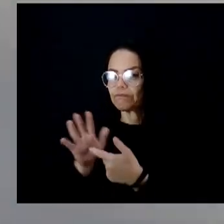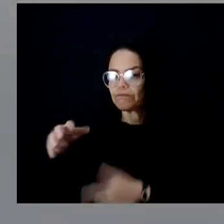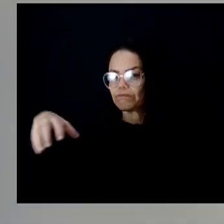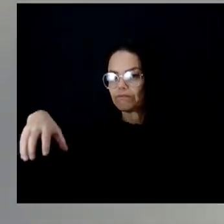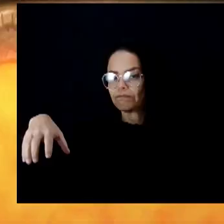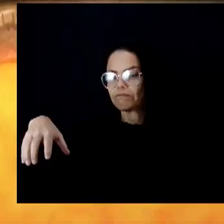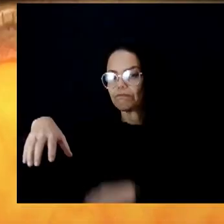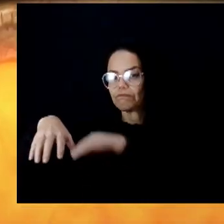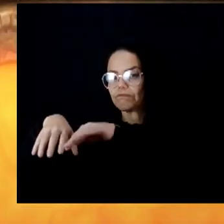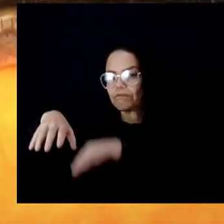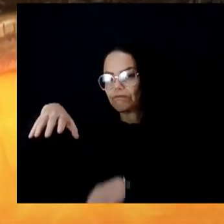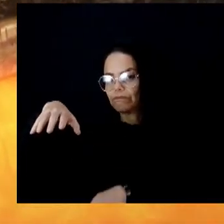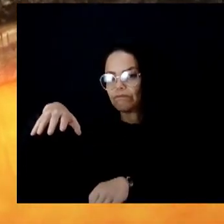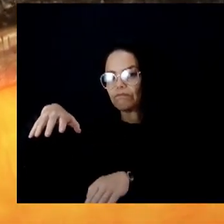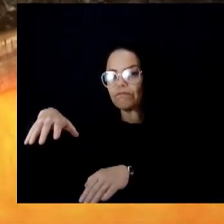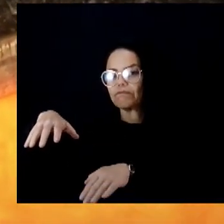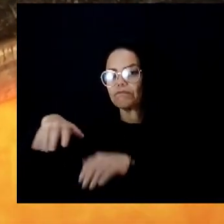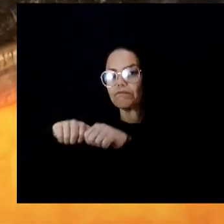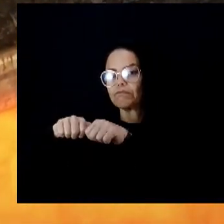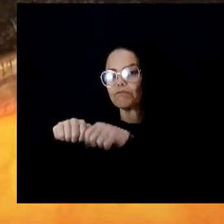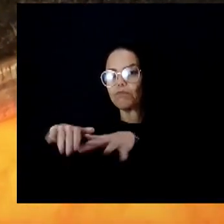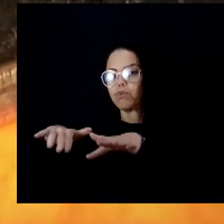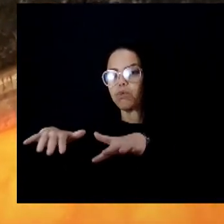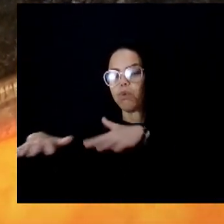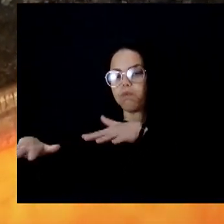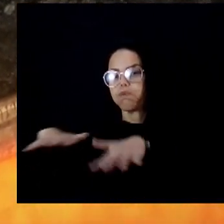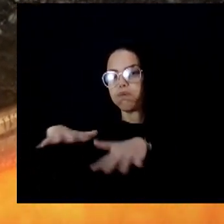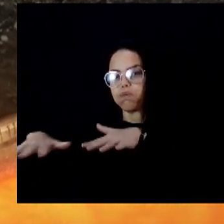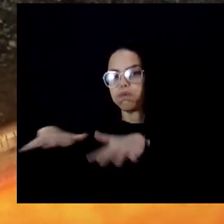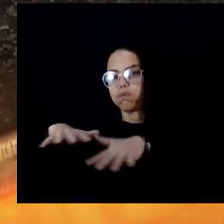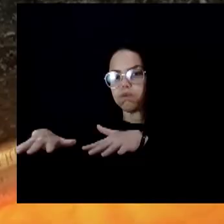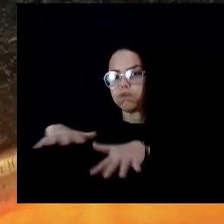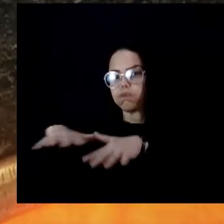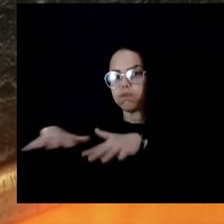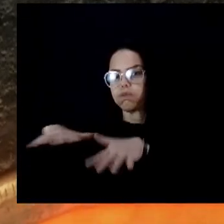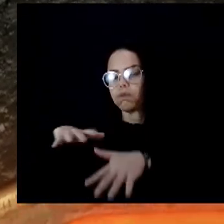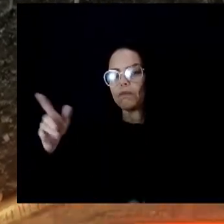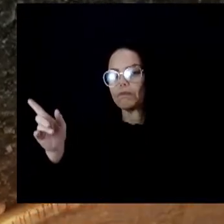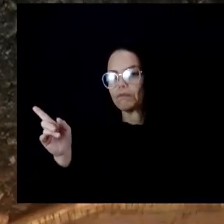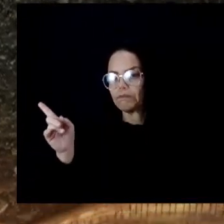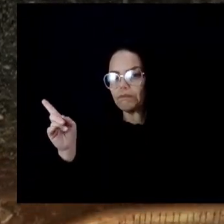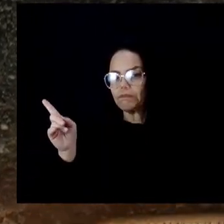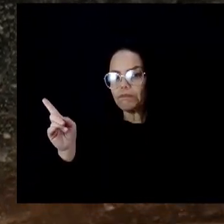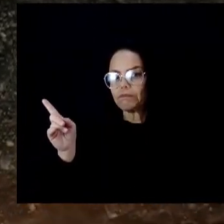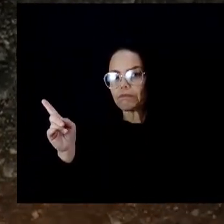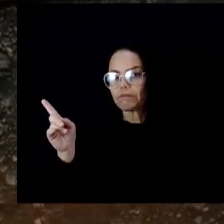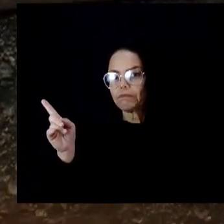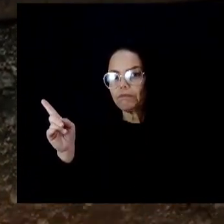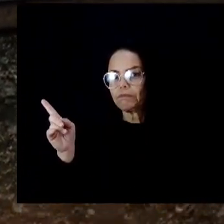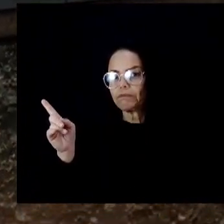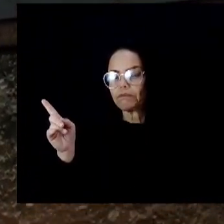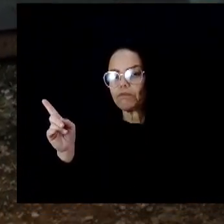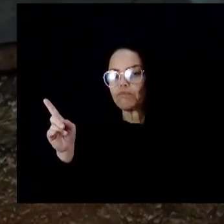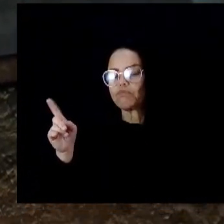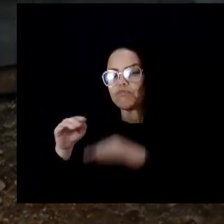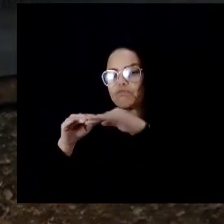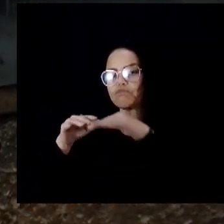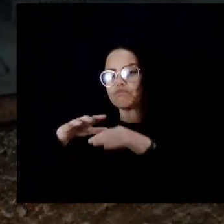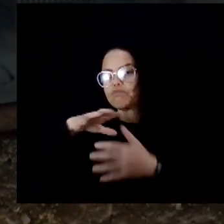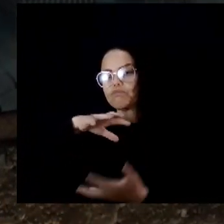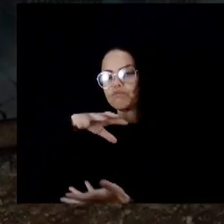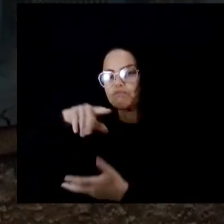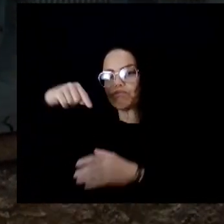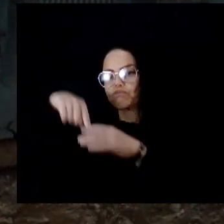tremor ele vai se propagando, assim, se irradiando ao longo da crosta ali do interior da Terra.